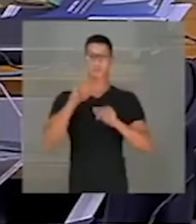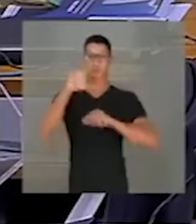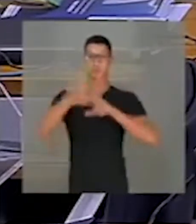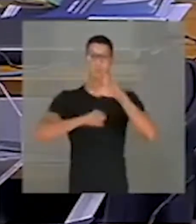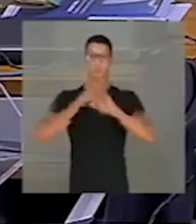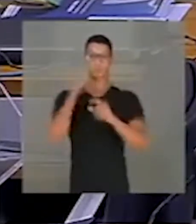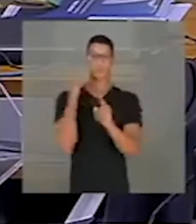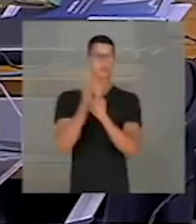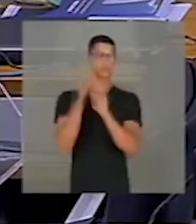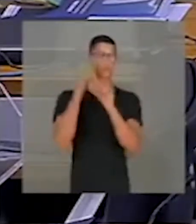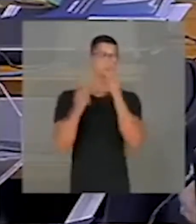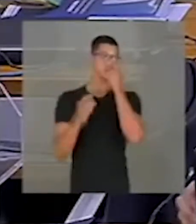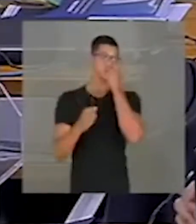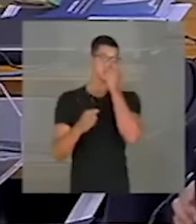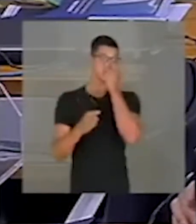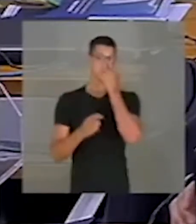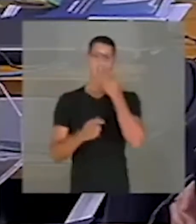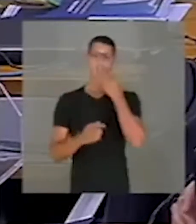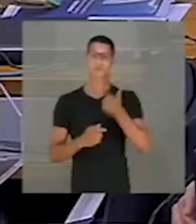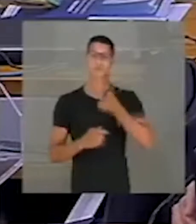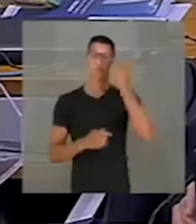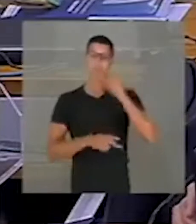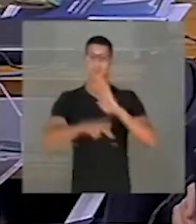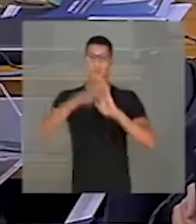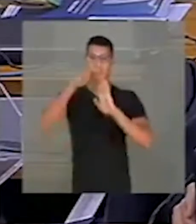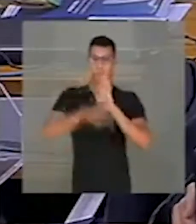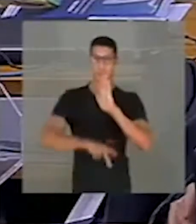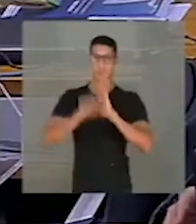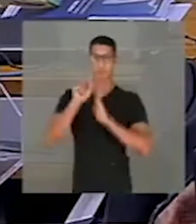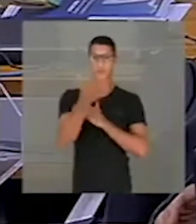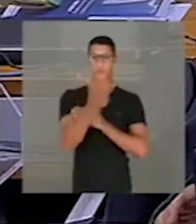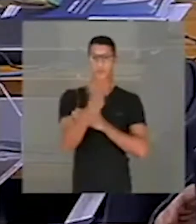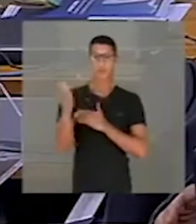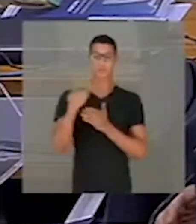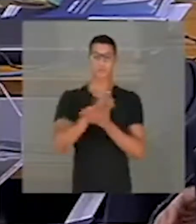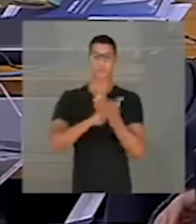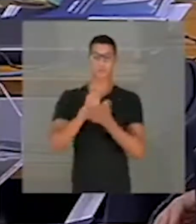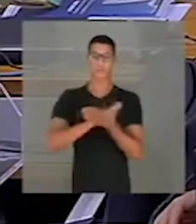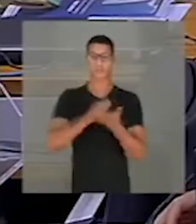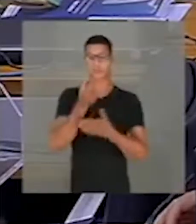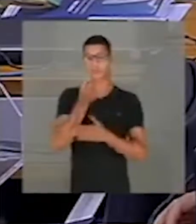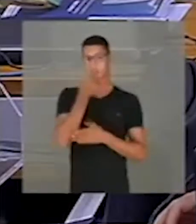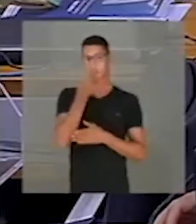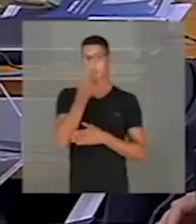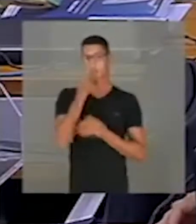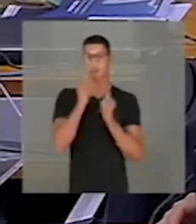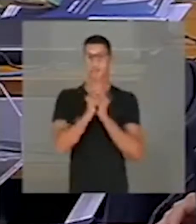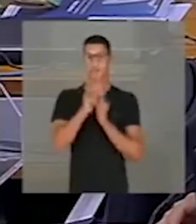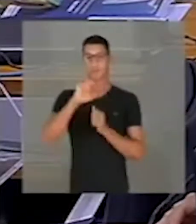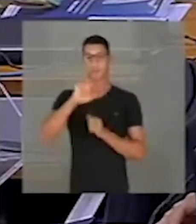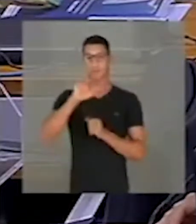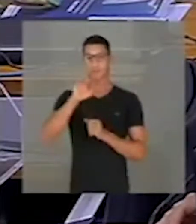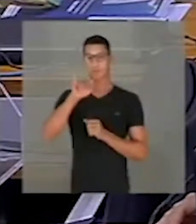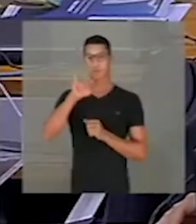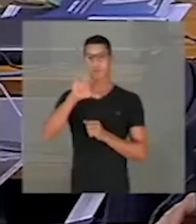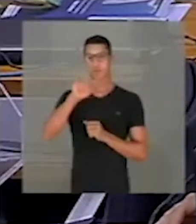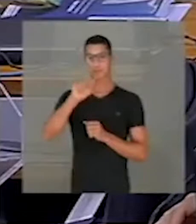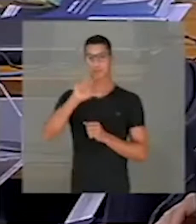buscavam encontrar o melhor protocolo sem que houvesse um medicamento sequer com eficácia